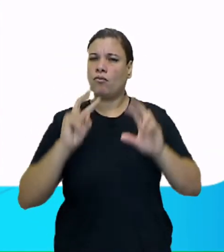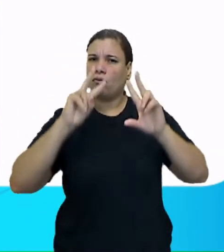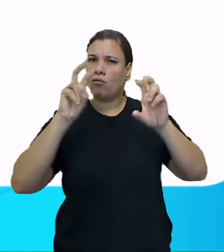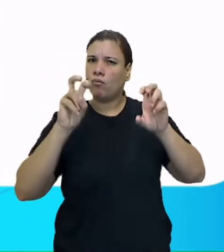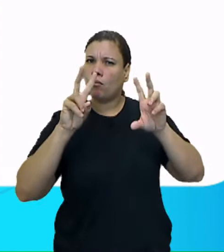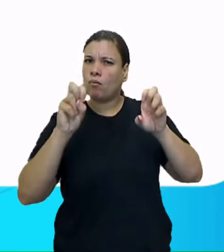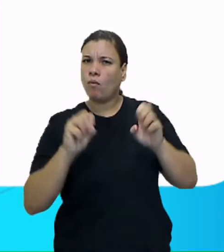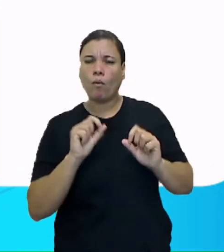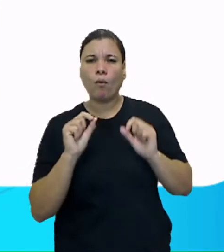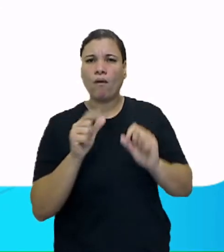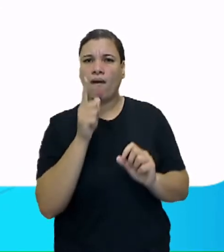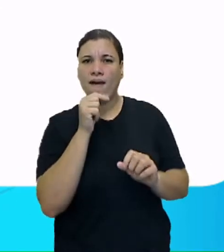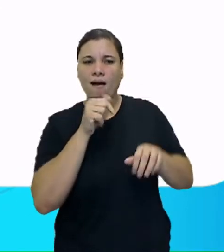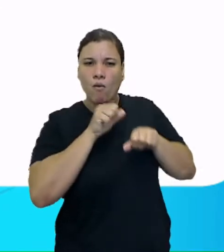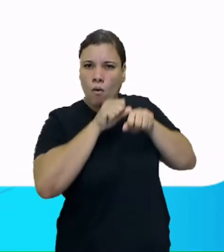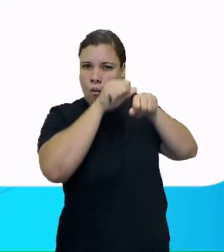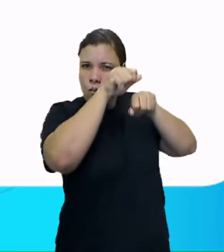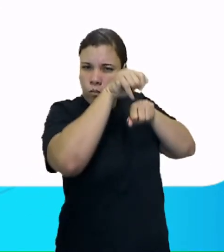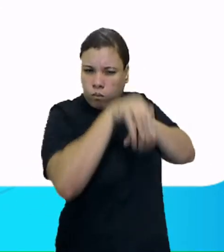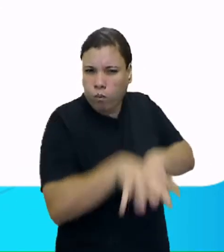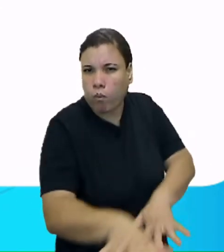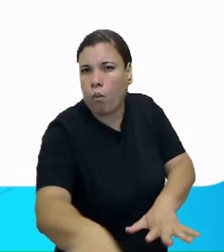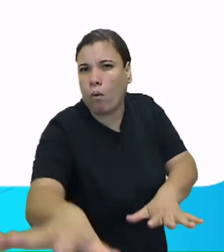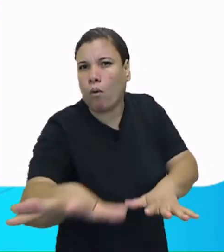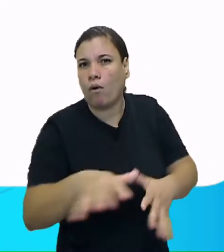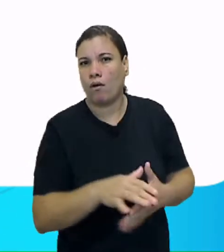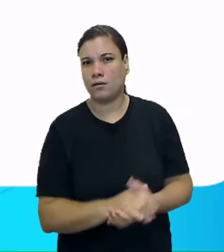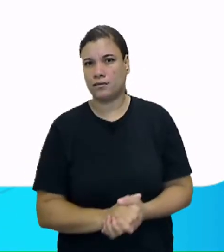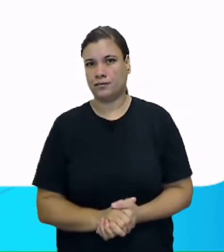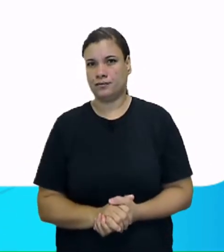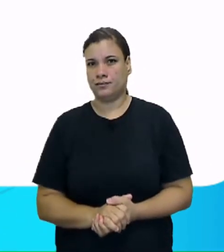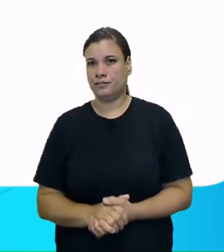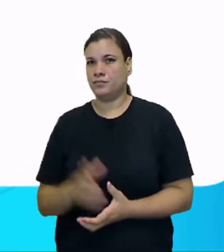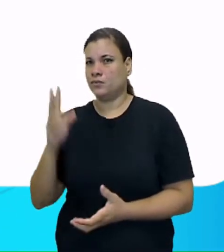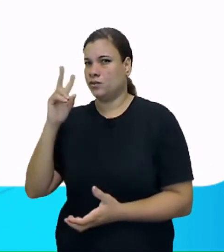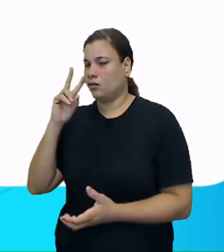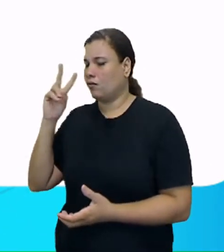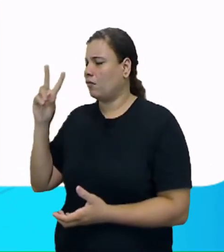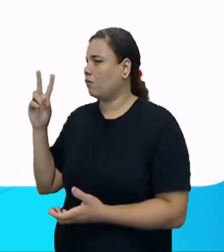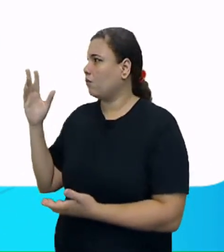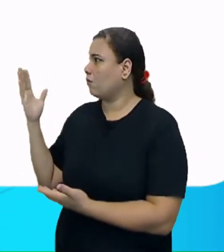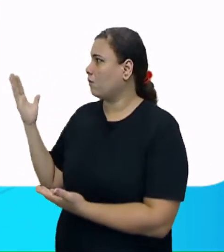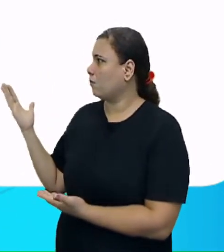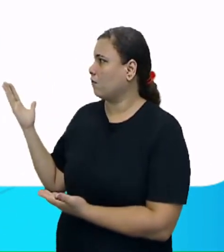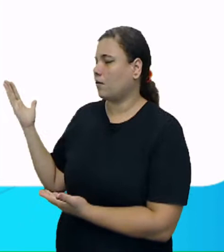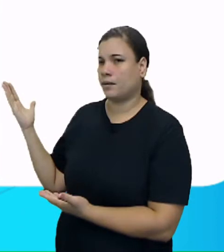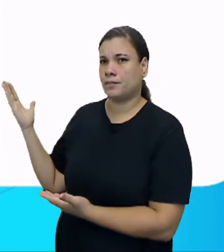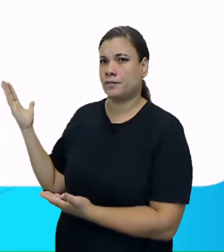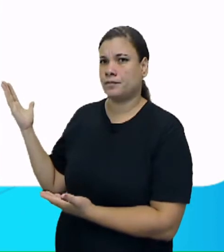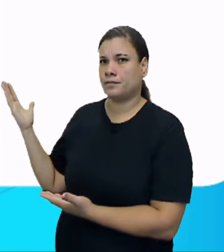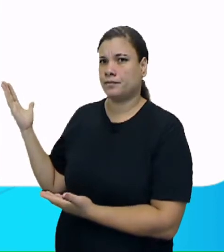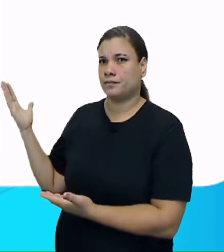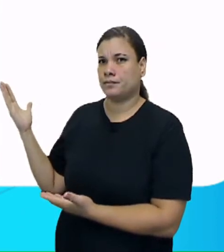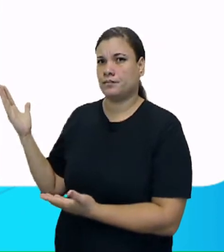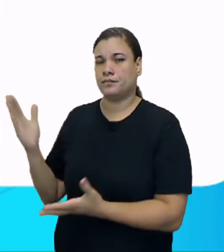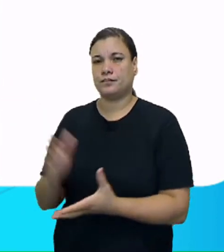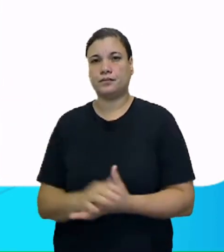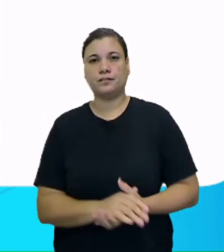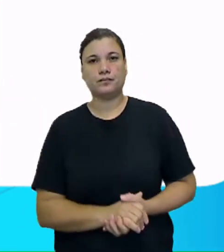isso, observaremos as imagens que condiz com o que está escrito no texto, ok?